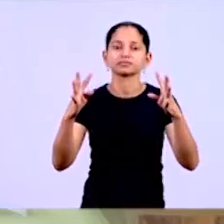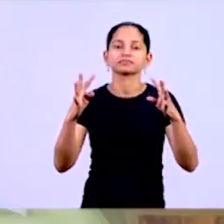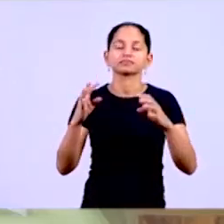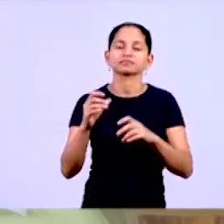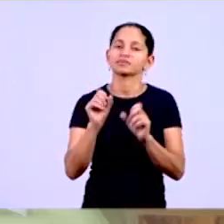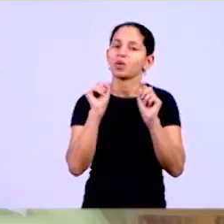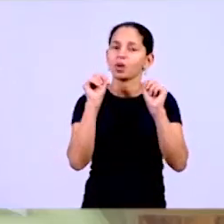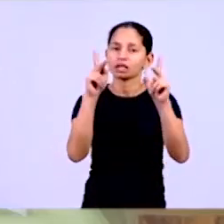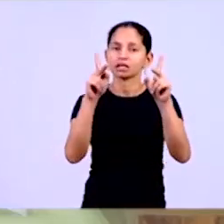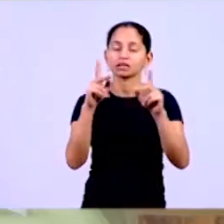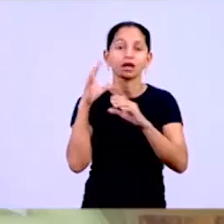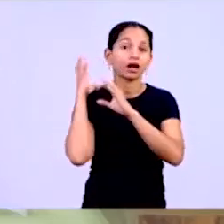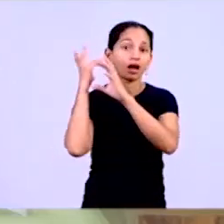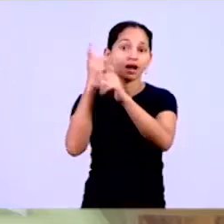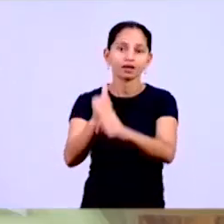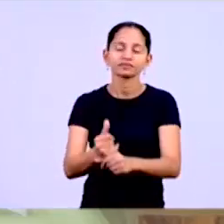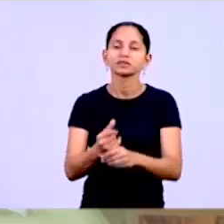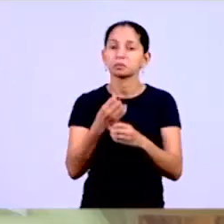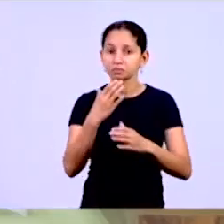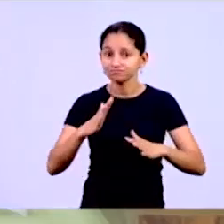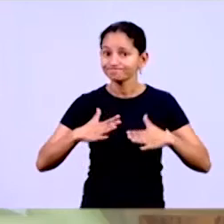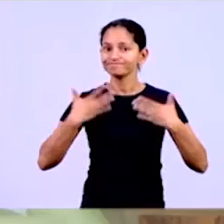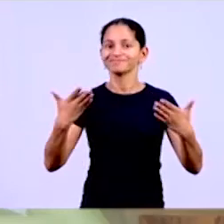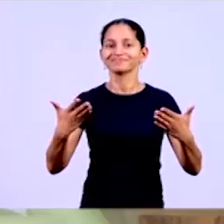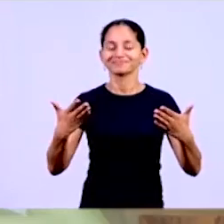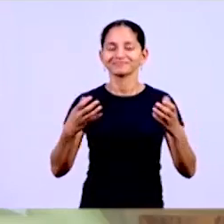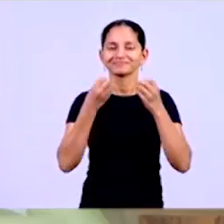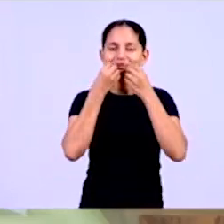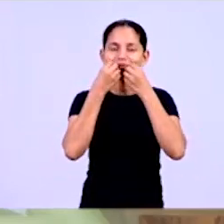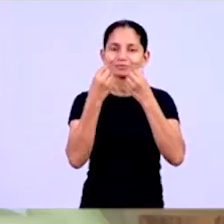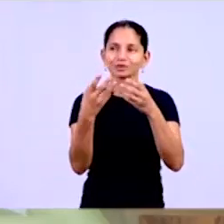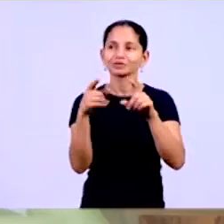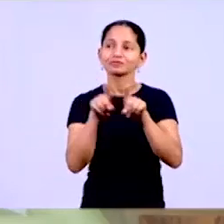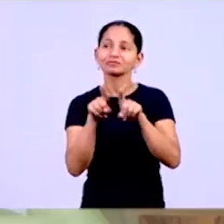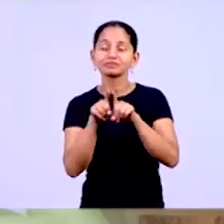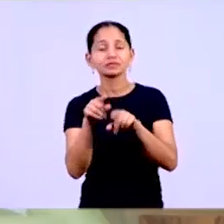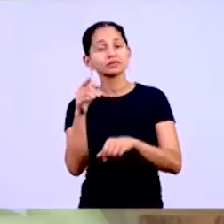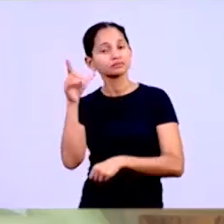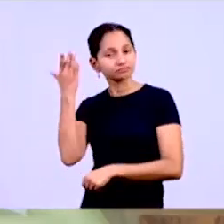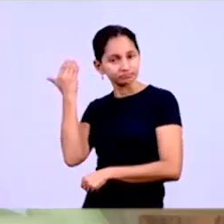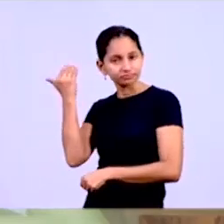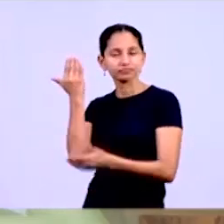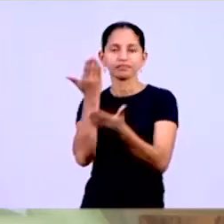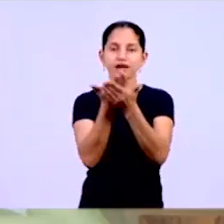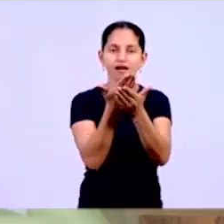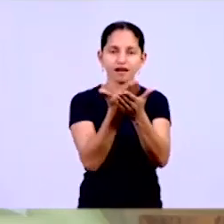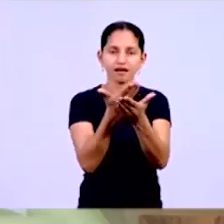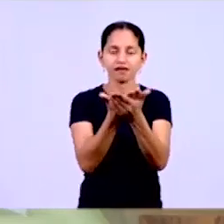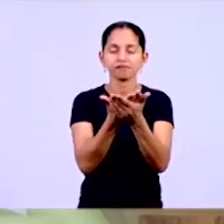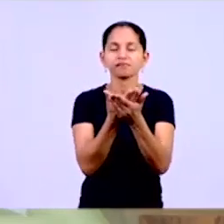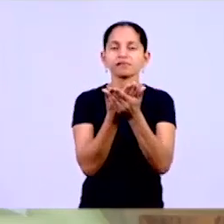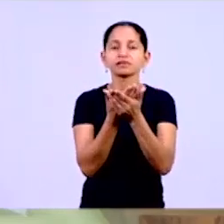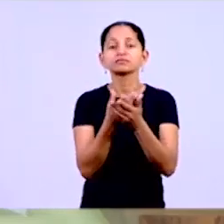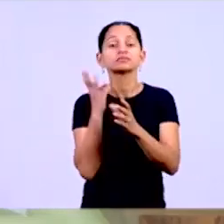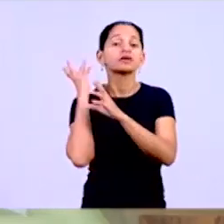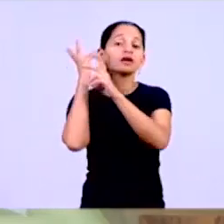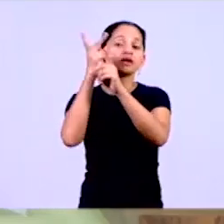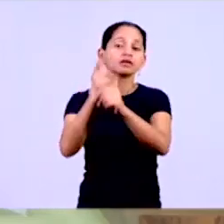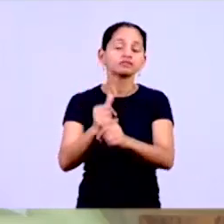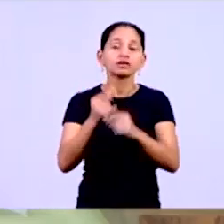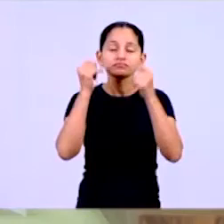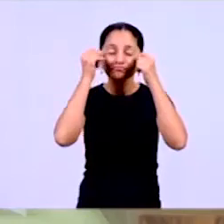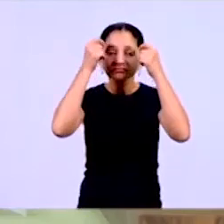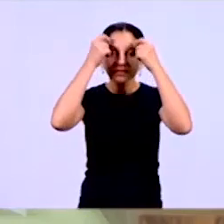Que a revisão eles ficaram super animados, que, né? Tanto na outra aula como nessa, que essa revisão veio dar